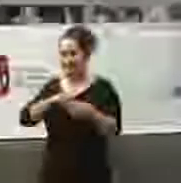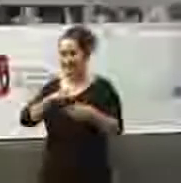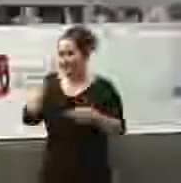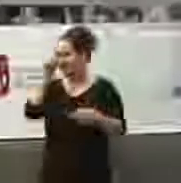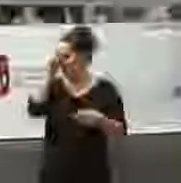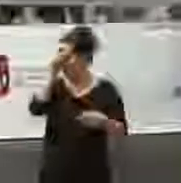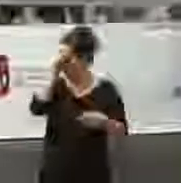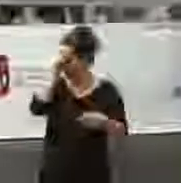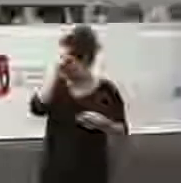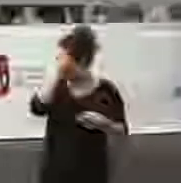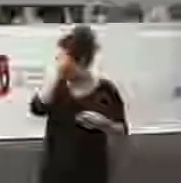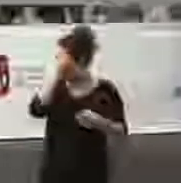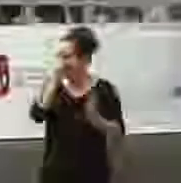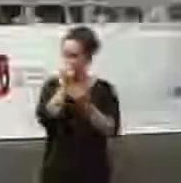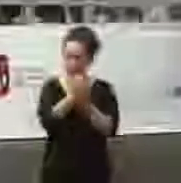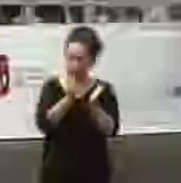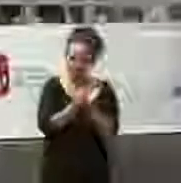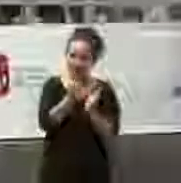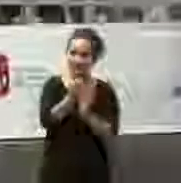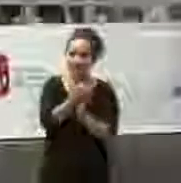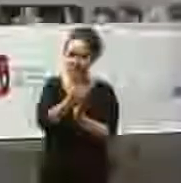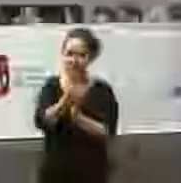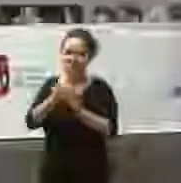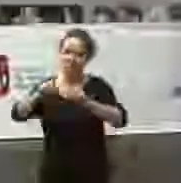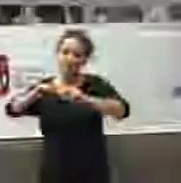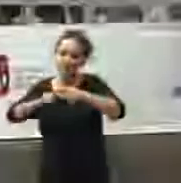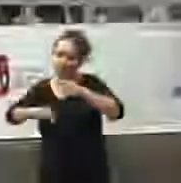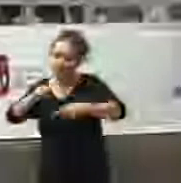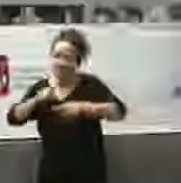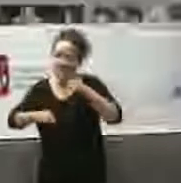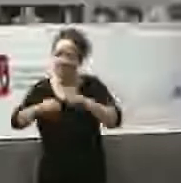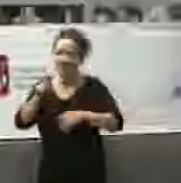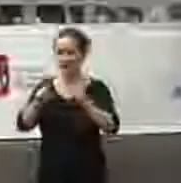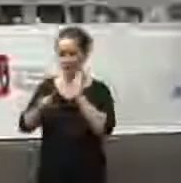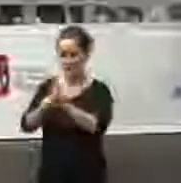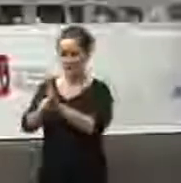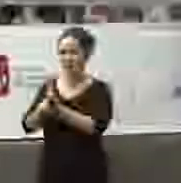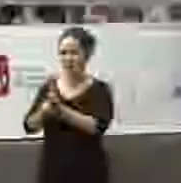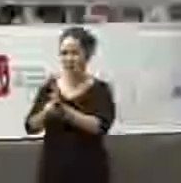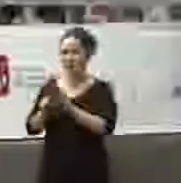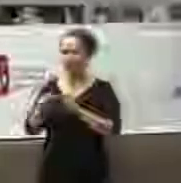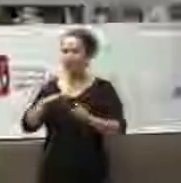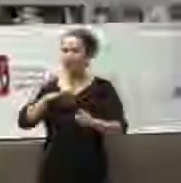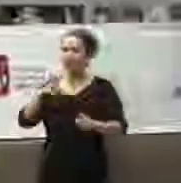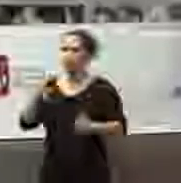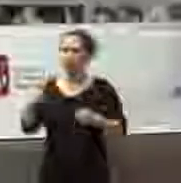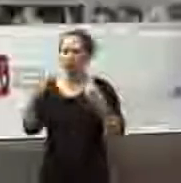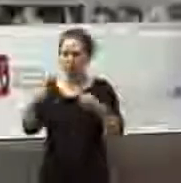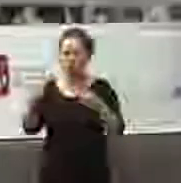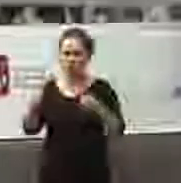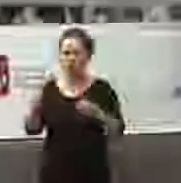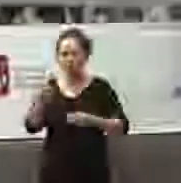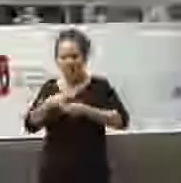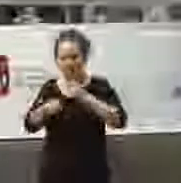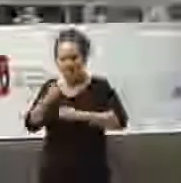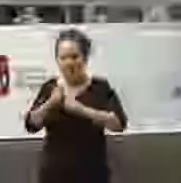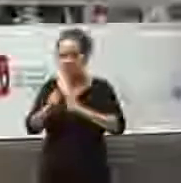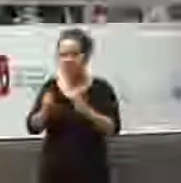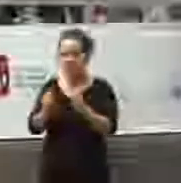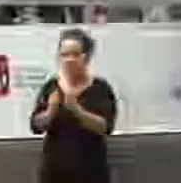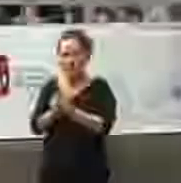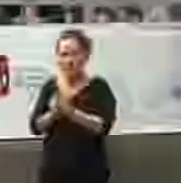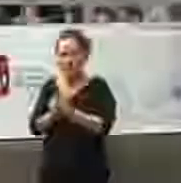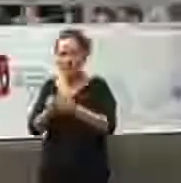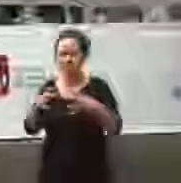e manutenção de contratação de prestação de assistência tudo isso requer um procedimento administrativo bastante complexo